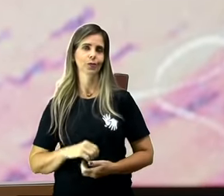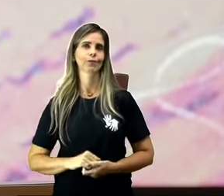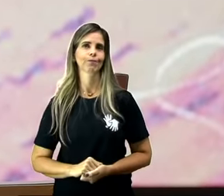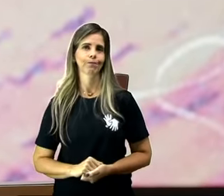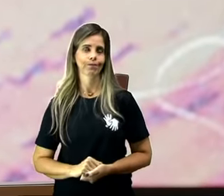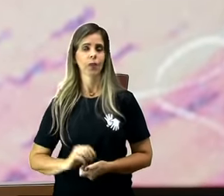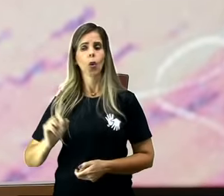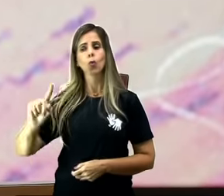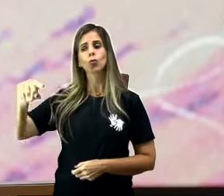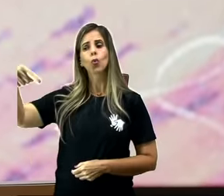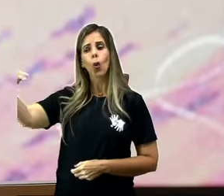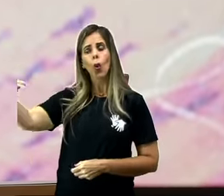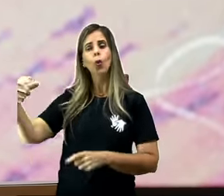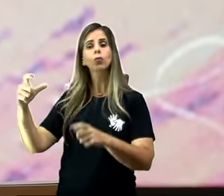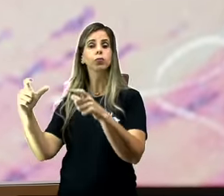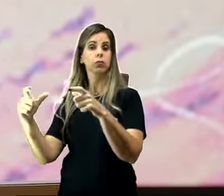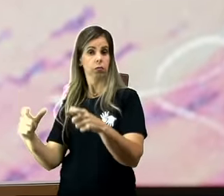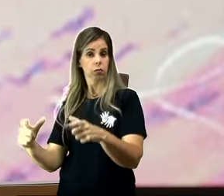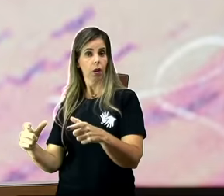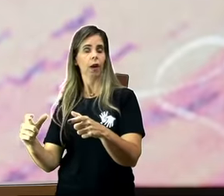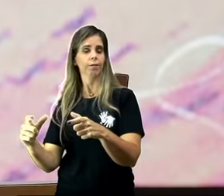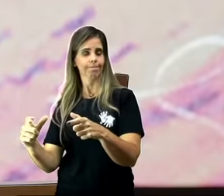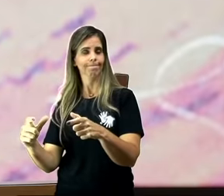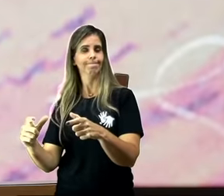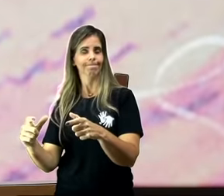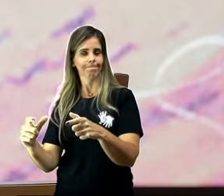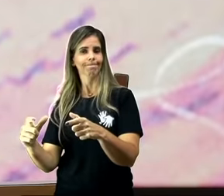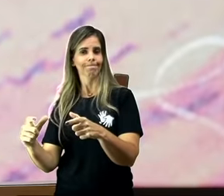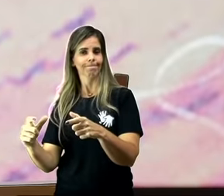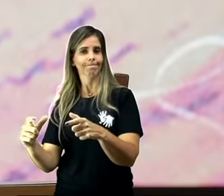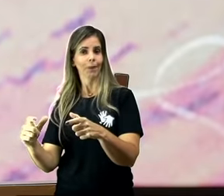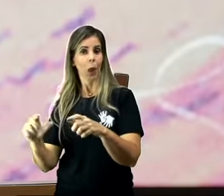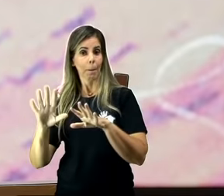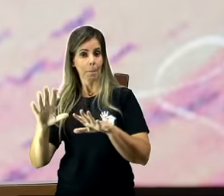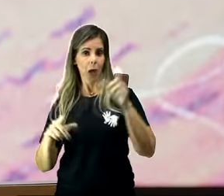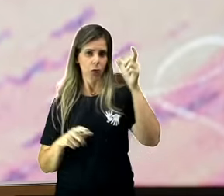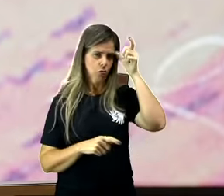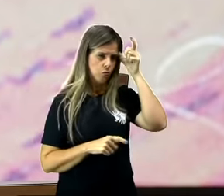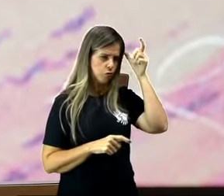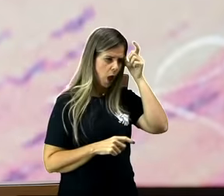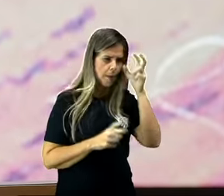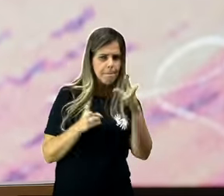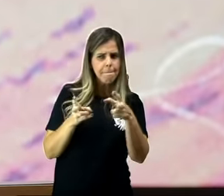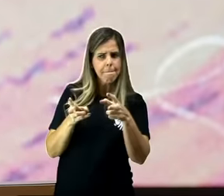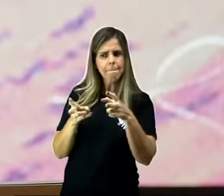Lá do outro lado tem alguma coisa que está dizendo assim, eu tenho que parar eles agora.